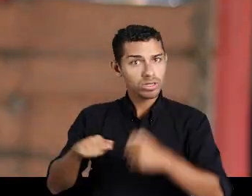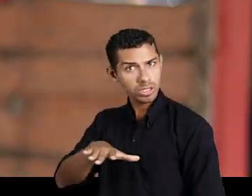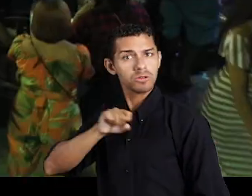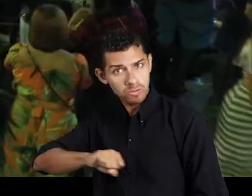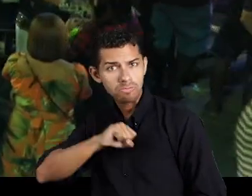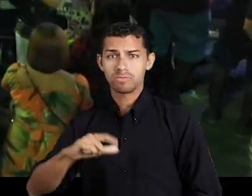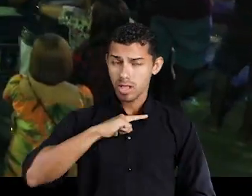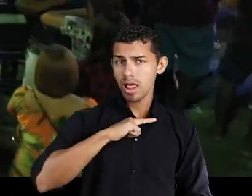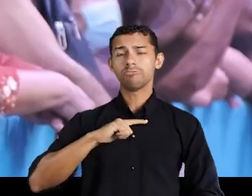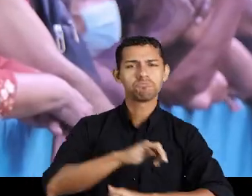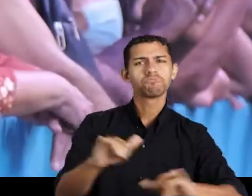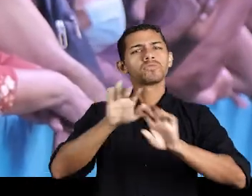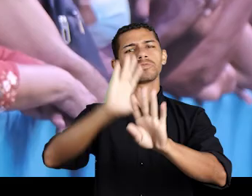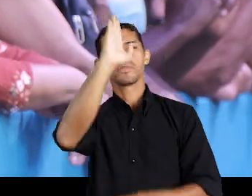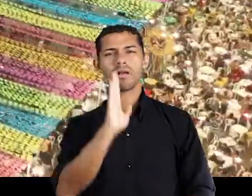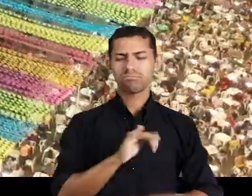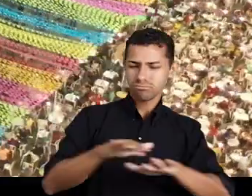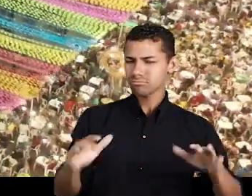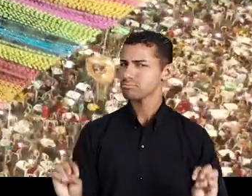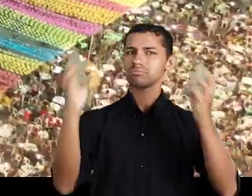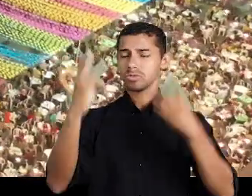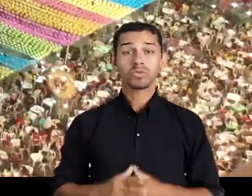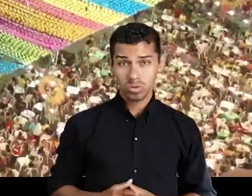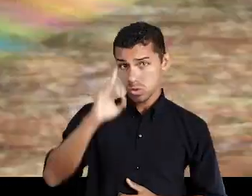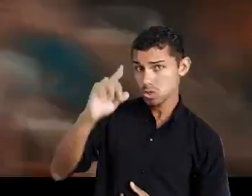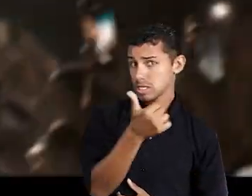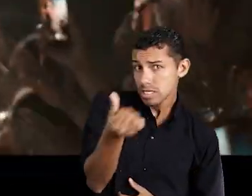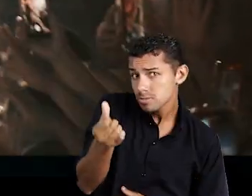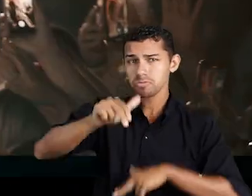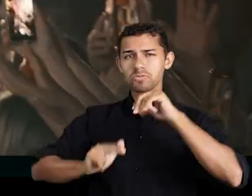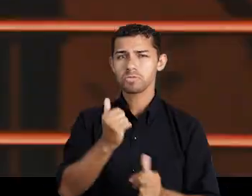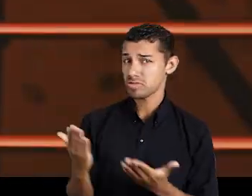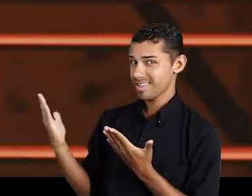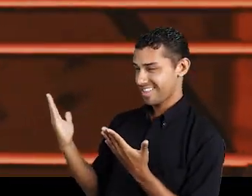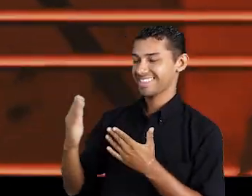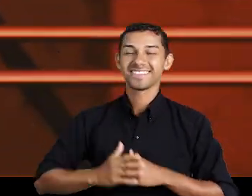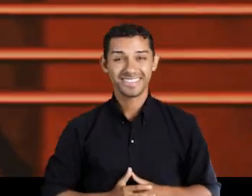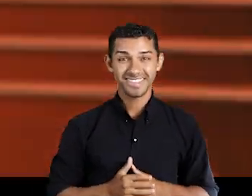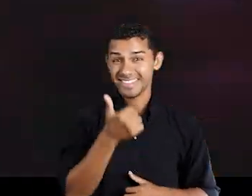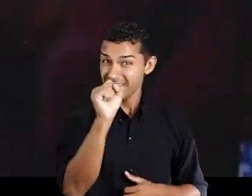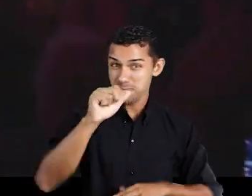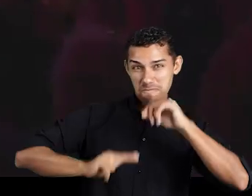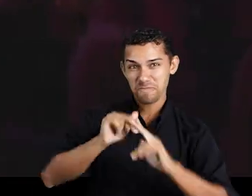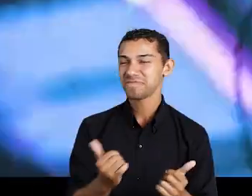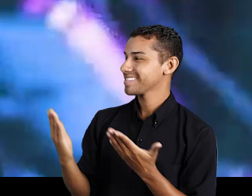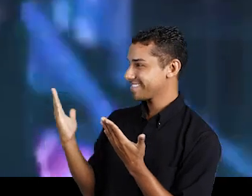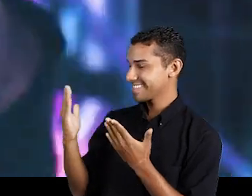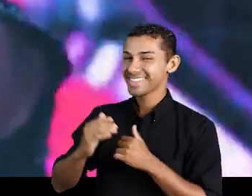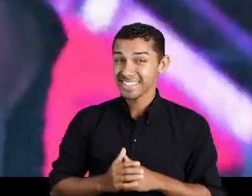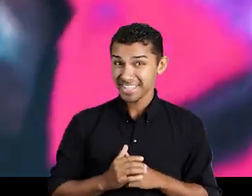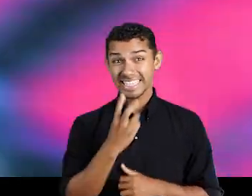espaço reggae. E no Guarnicê do Brasil, o palco da cidade vai receber grandes nomes. 16 de junho, Luan Santana. 18 de